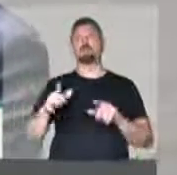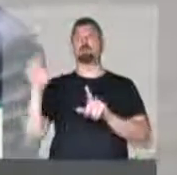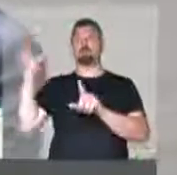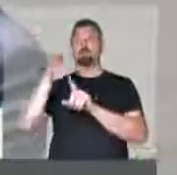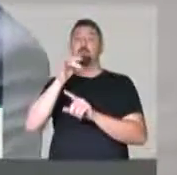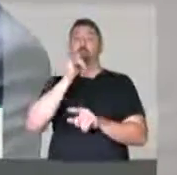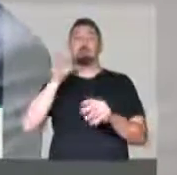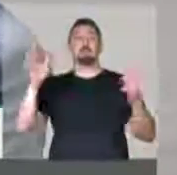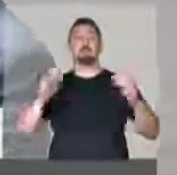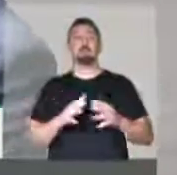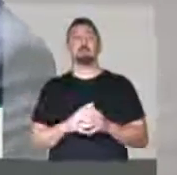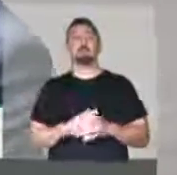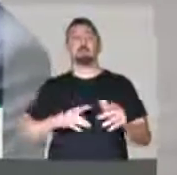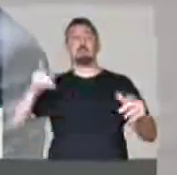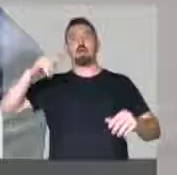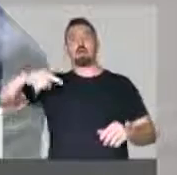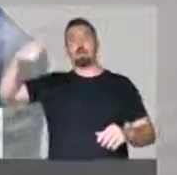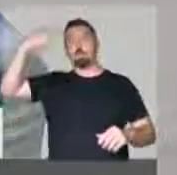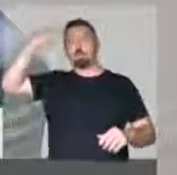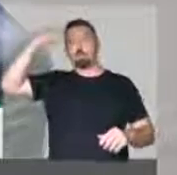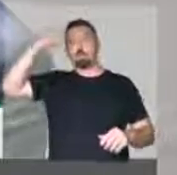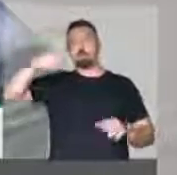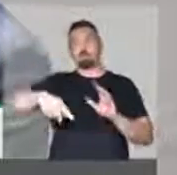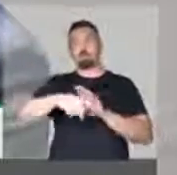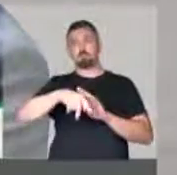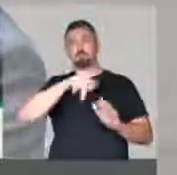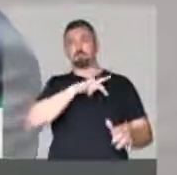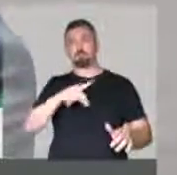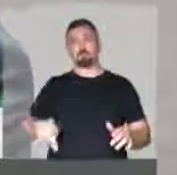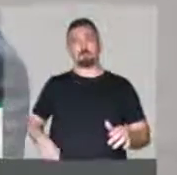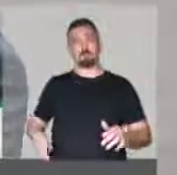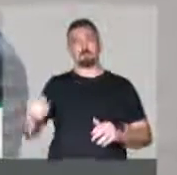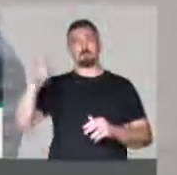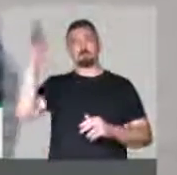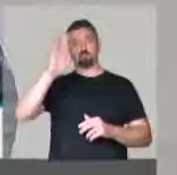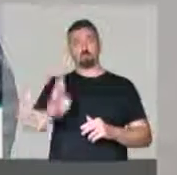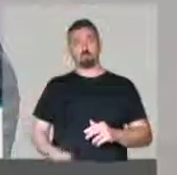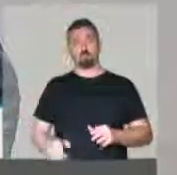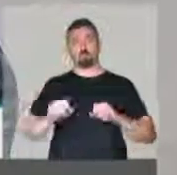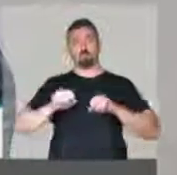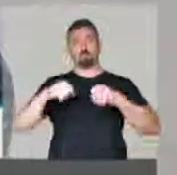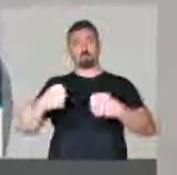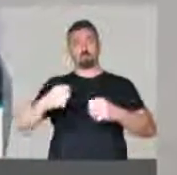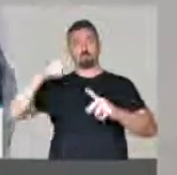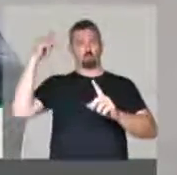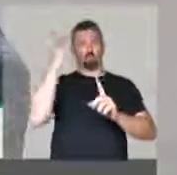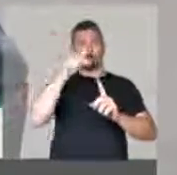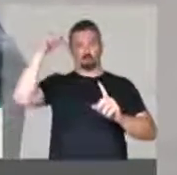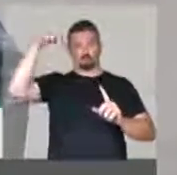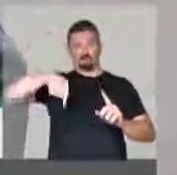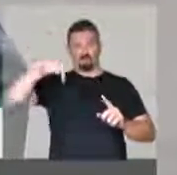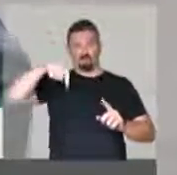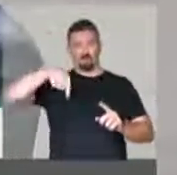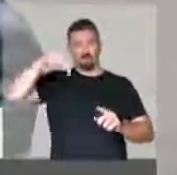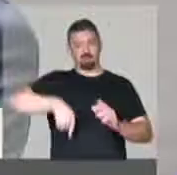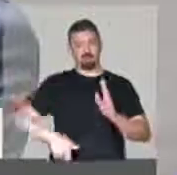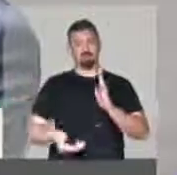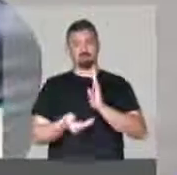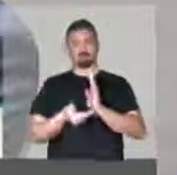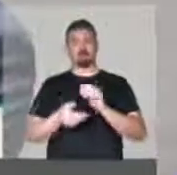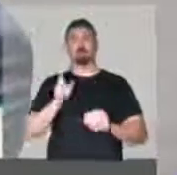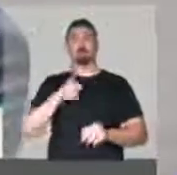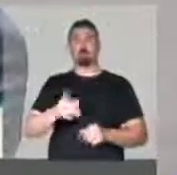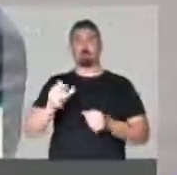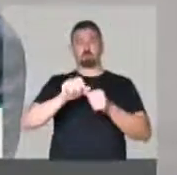refletem, infelizmente, o pensamento do presidente da República, que defendeu o torturador aqui nessa casa